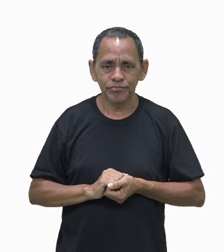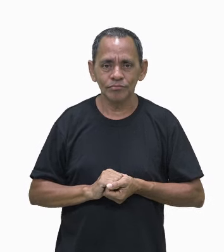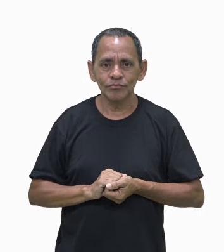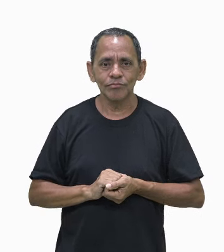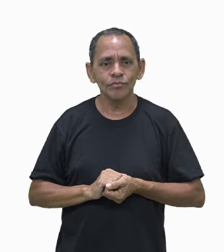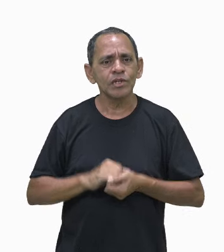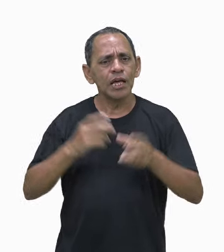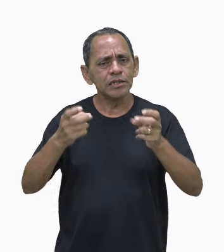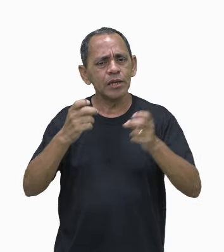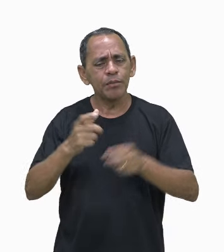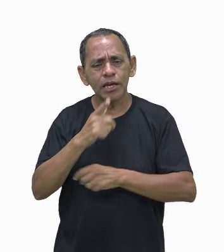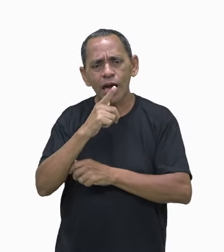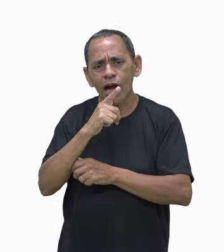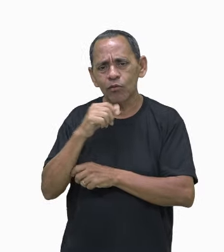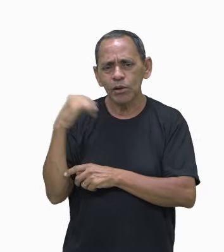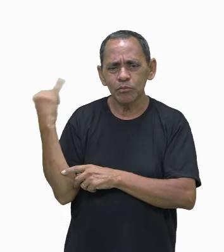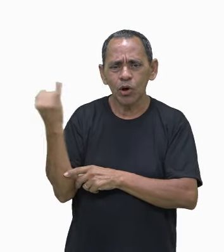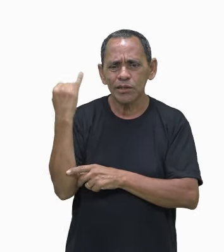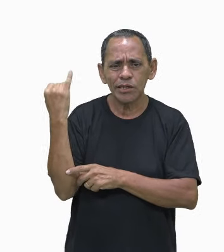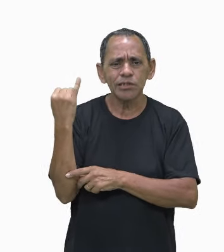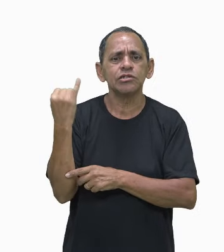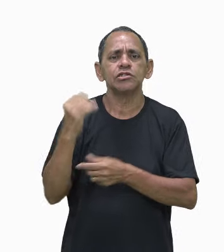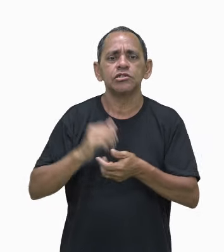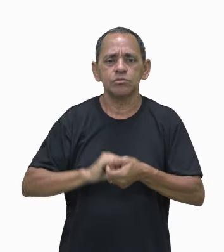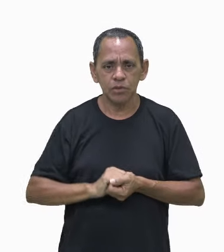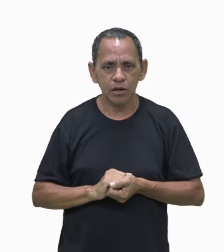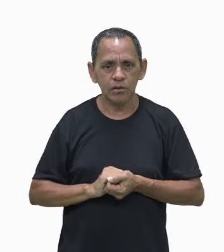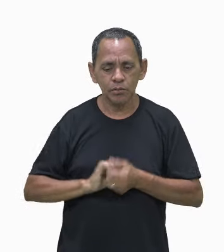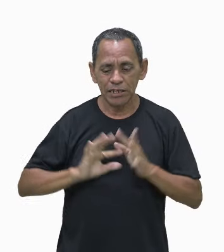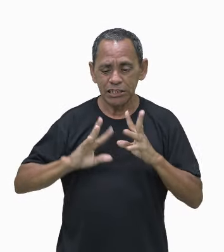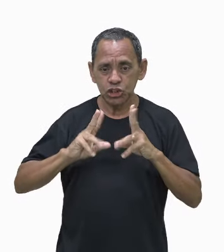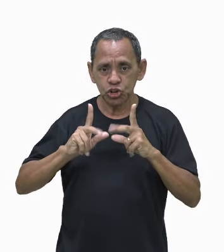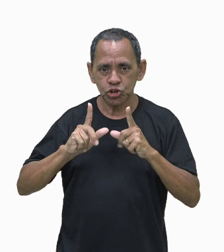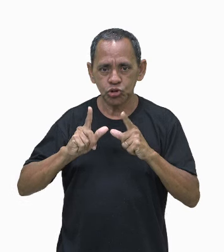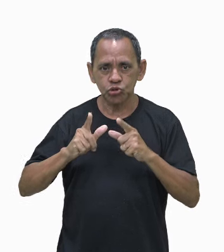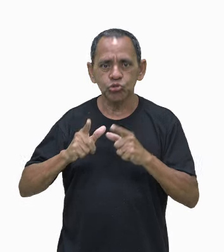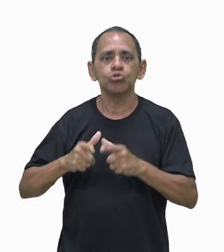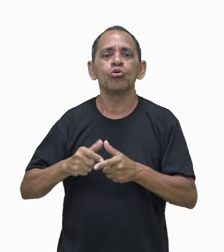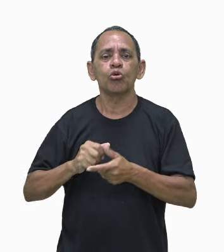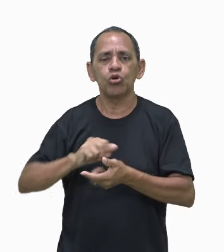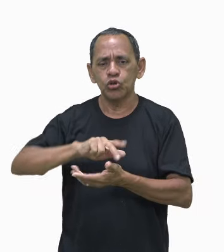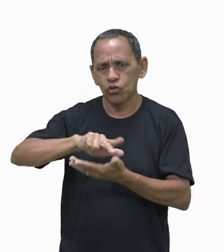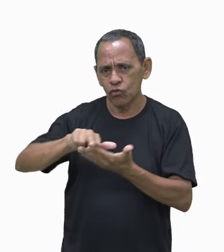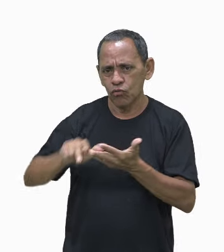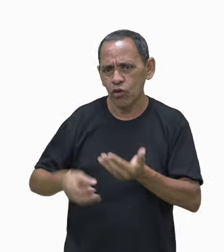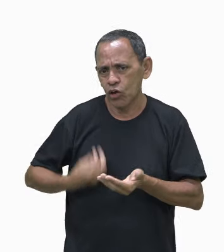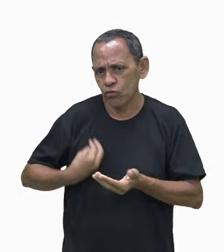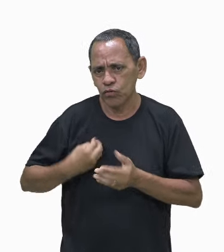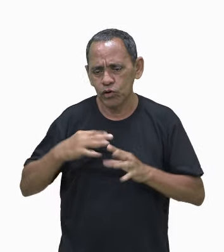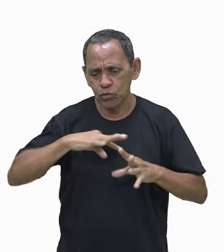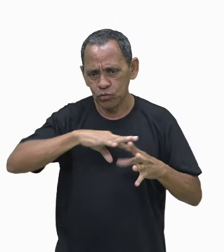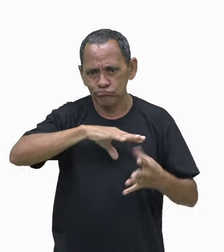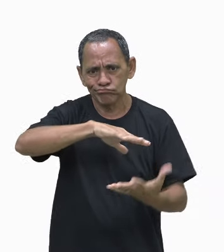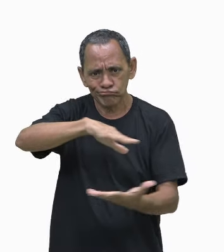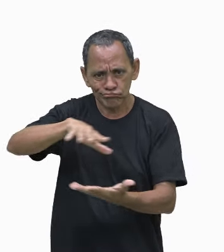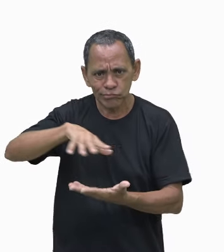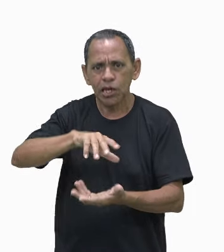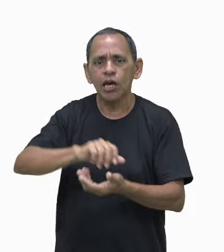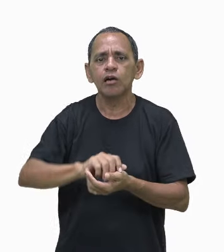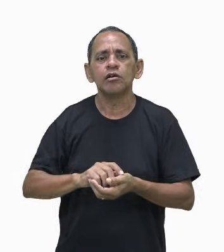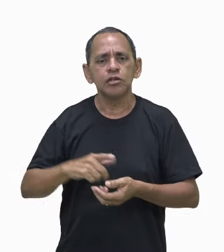é essencial para todas as formas de vida na Terra e desempenha uma série